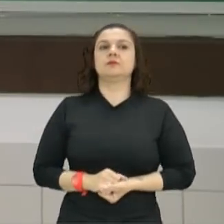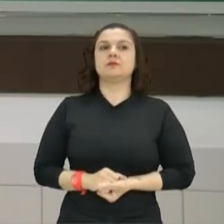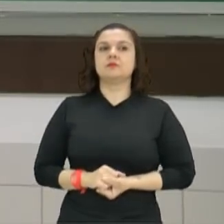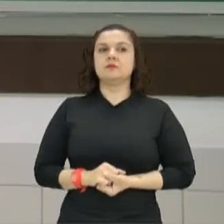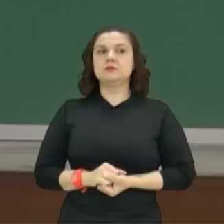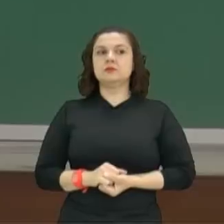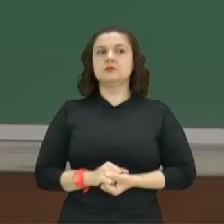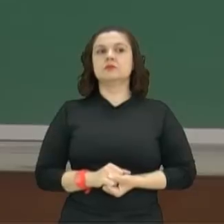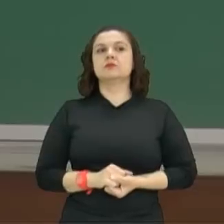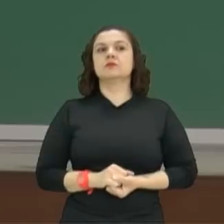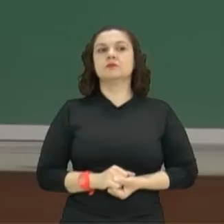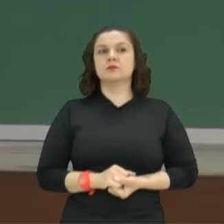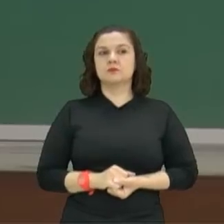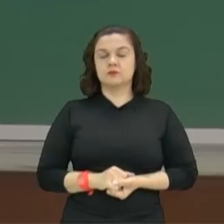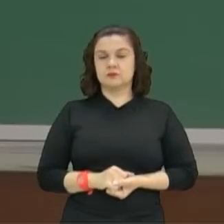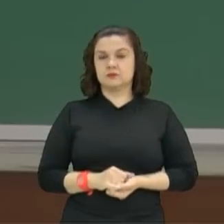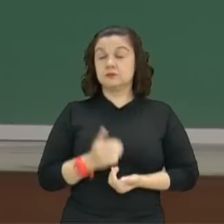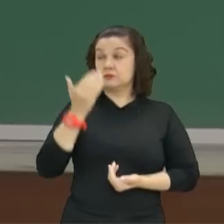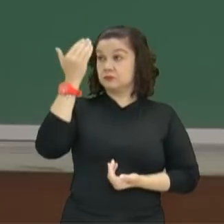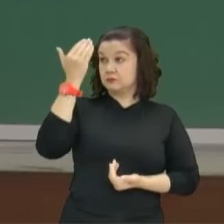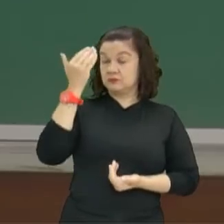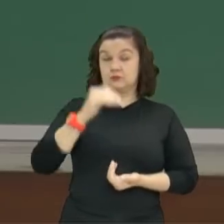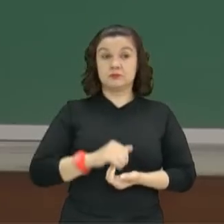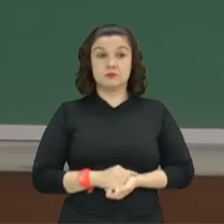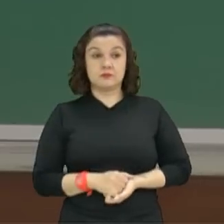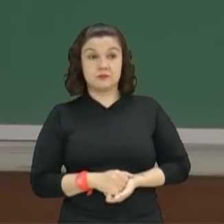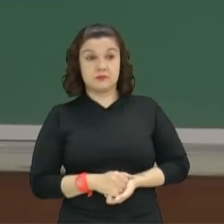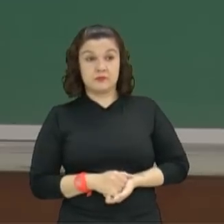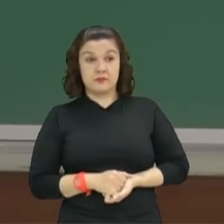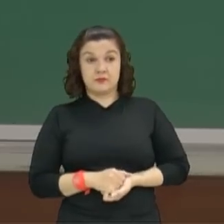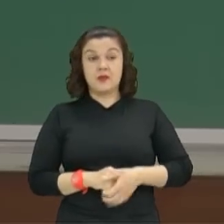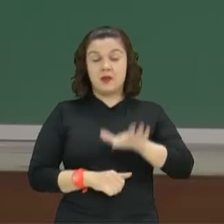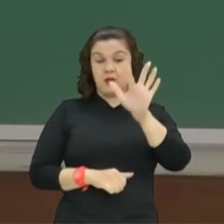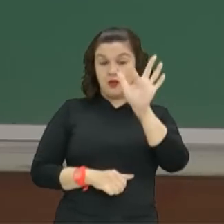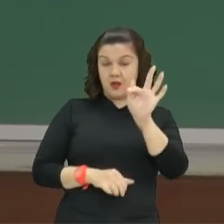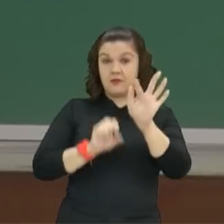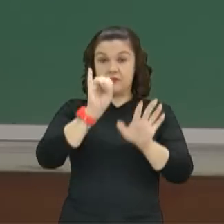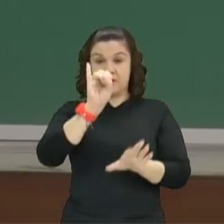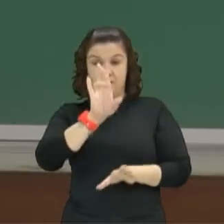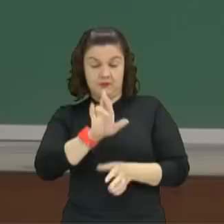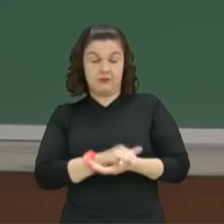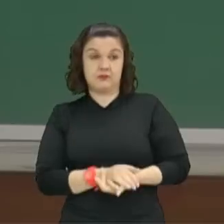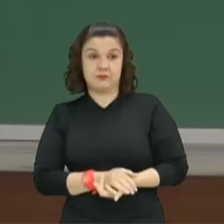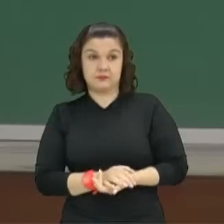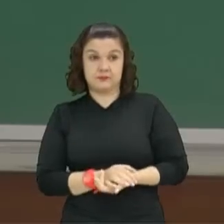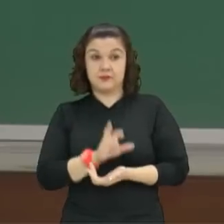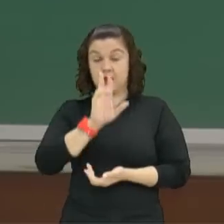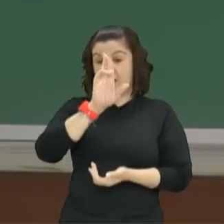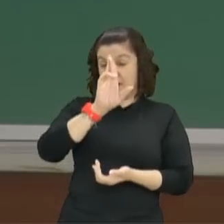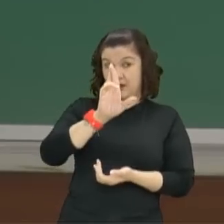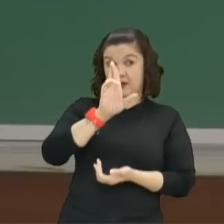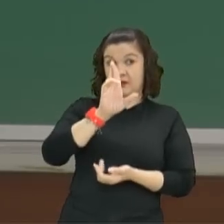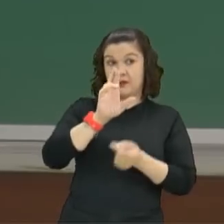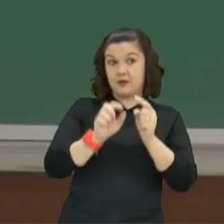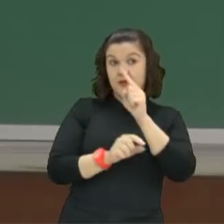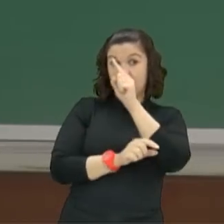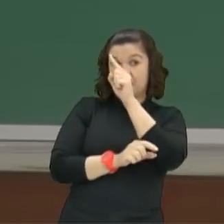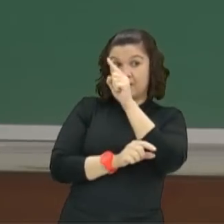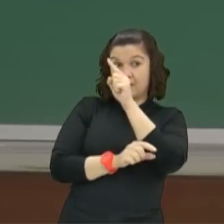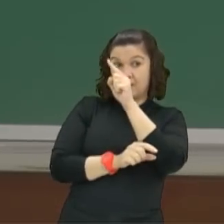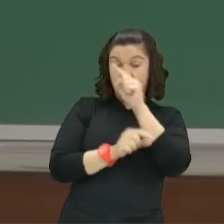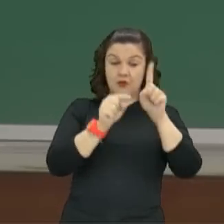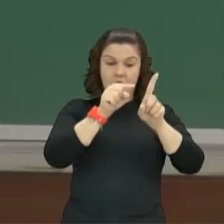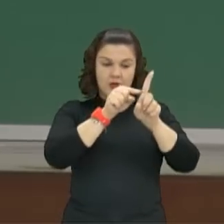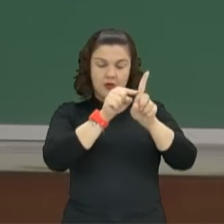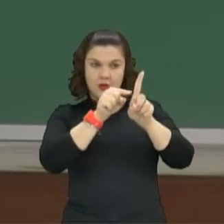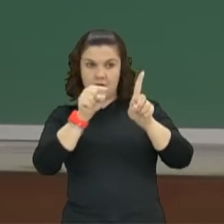Ó, o exercício está aqui falando, número 1, seja F de R, tá? Que implica em R e ó. Tem esse aqui,